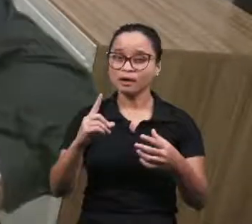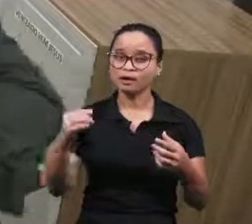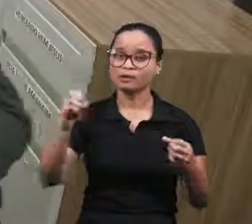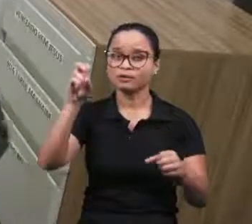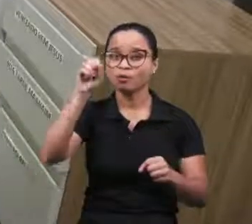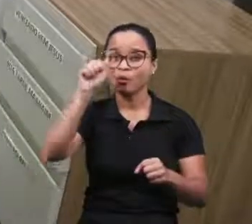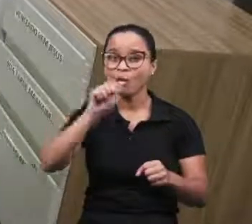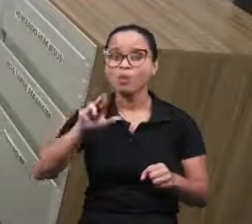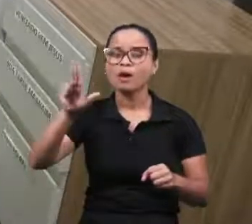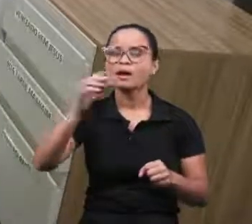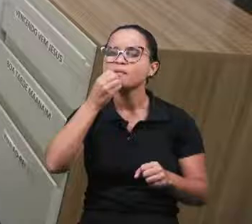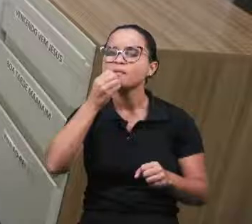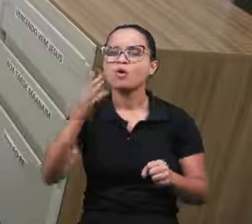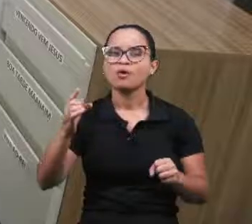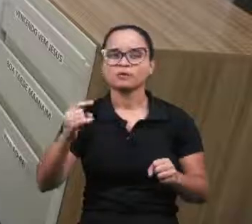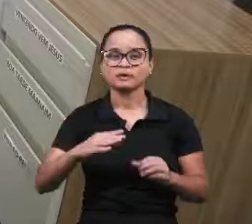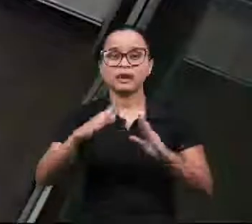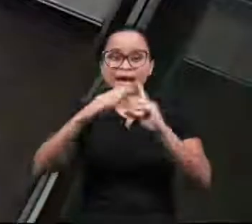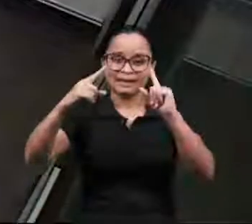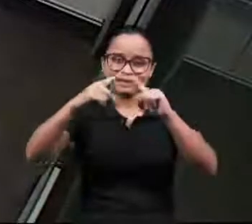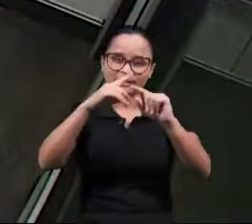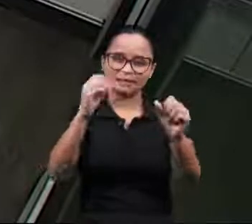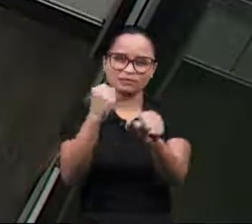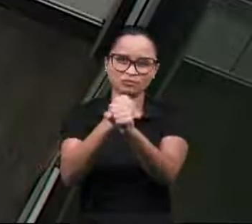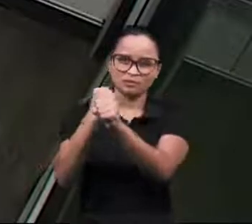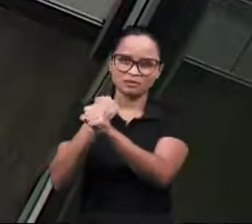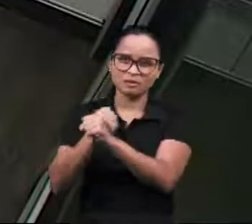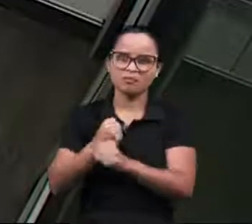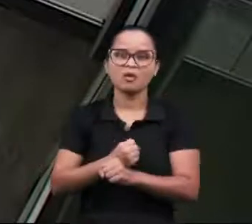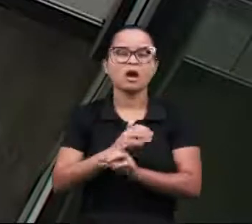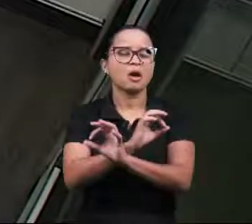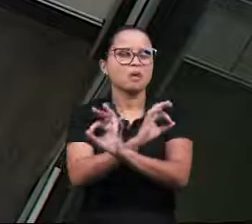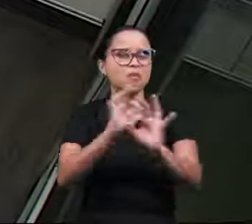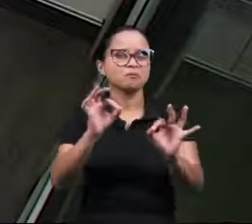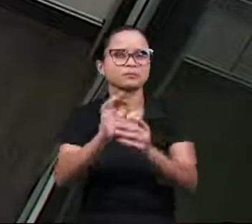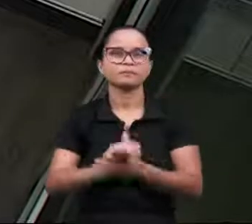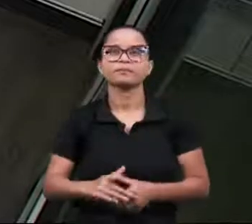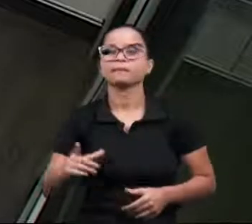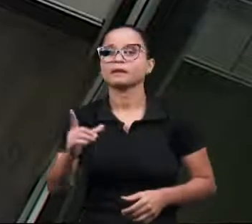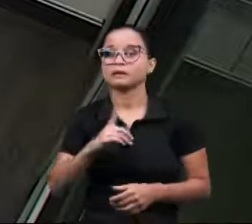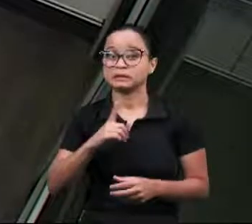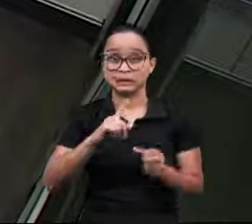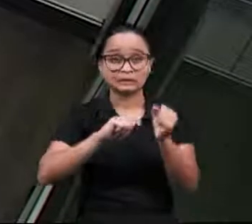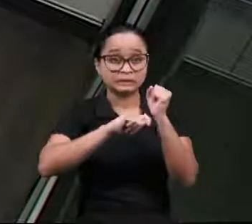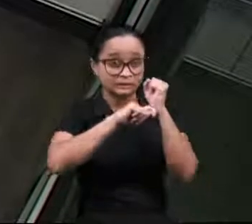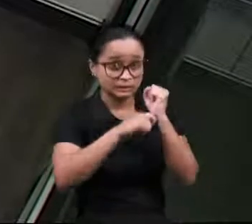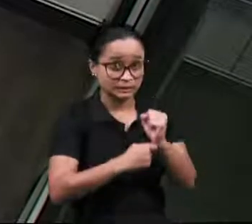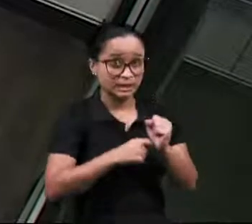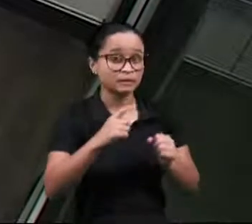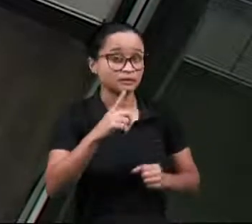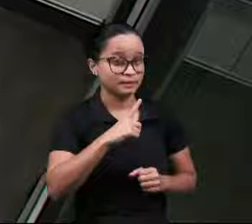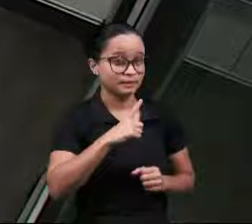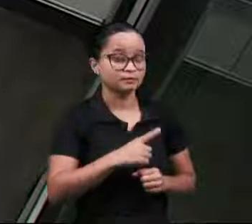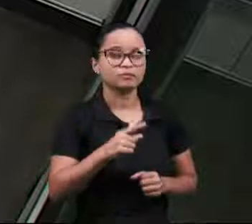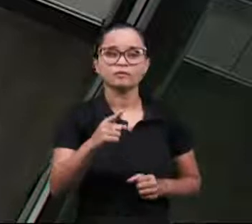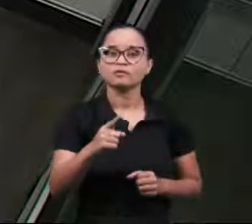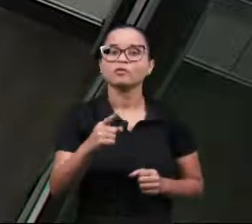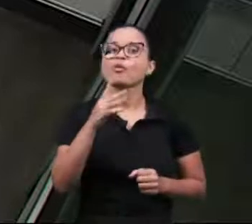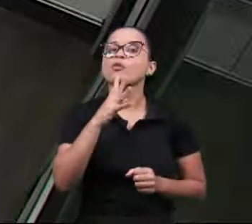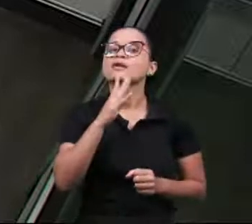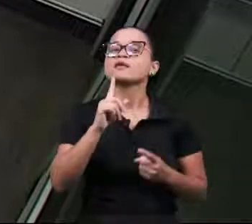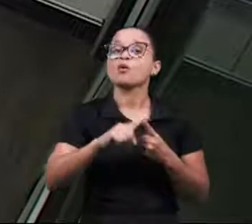templos são realmente maravilhosos. E tem segredos, Elias. Aqui os irmãos vão conhecer um